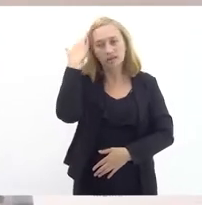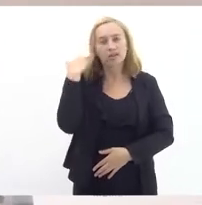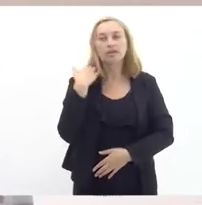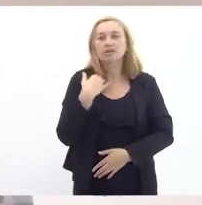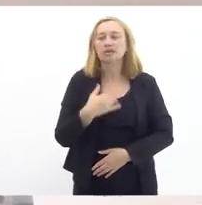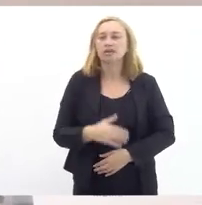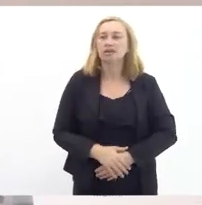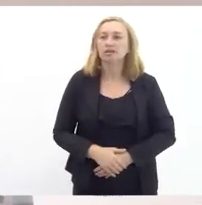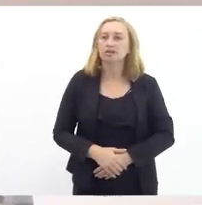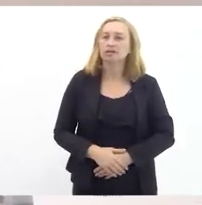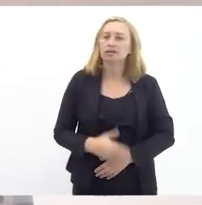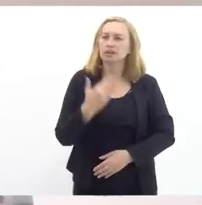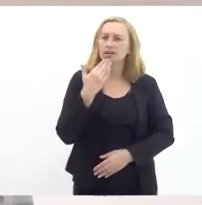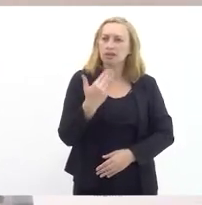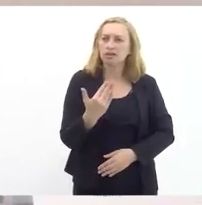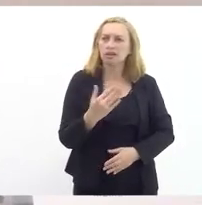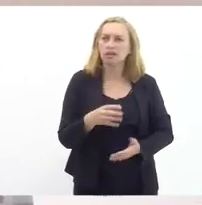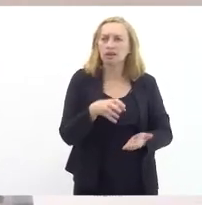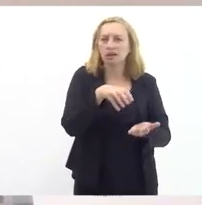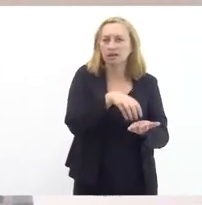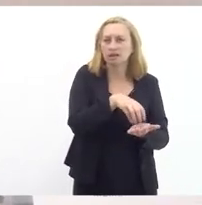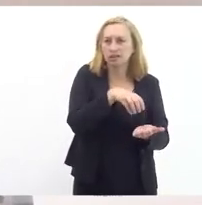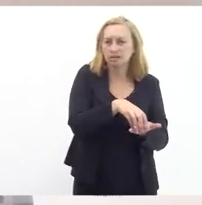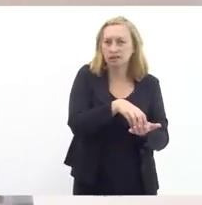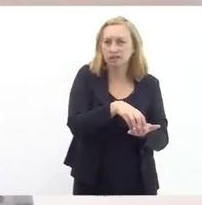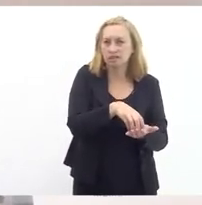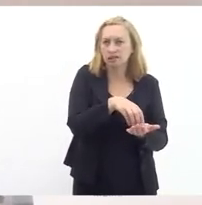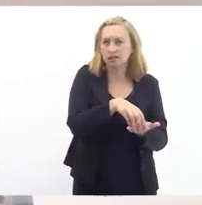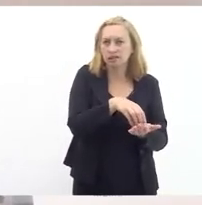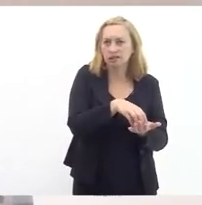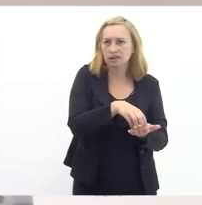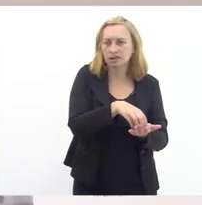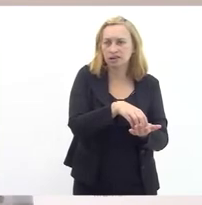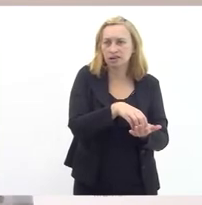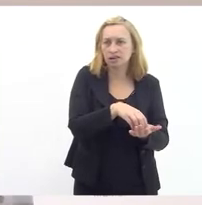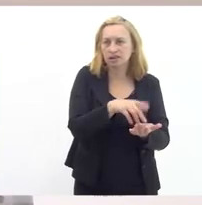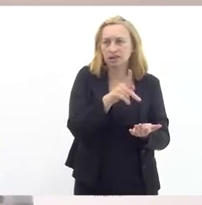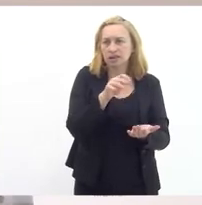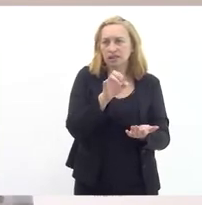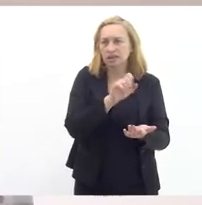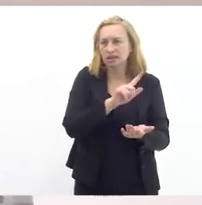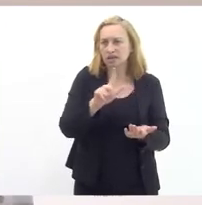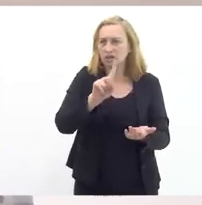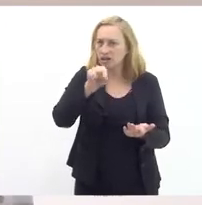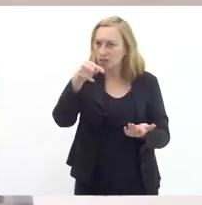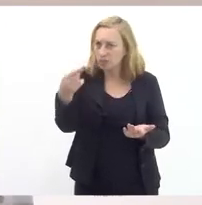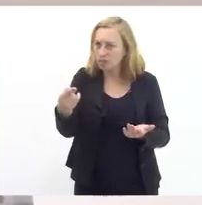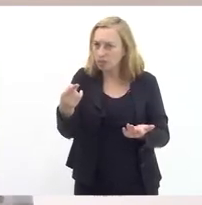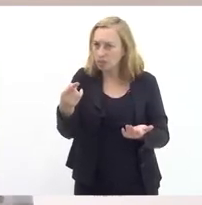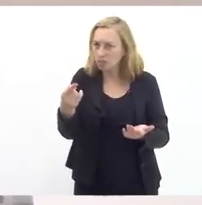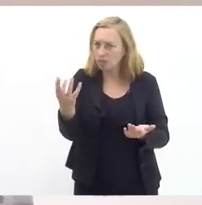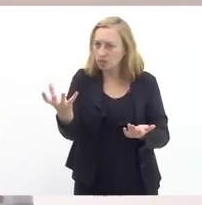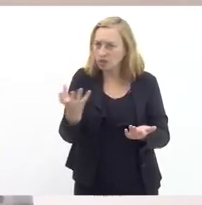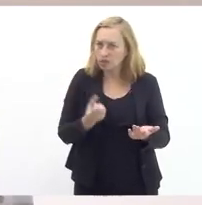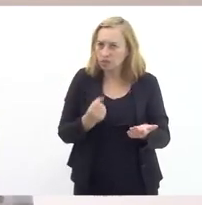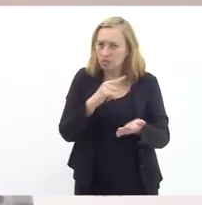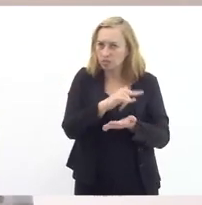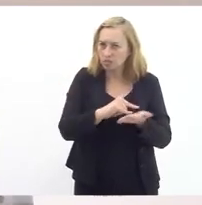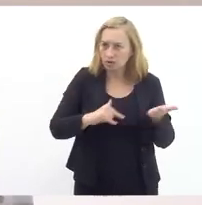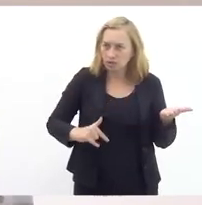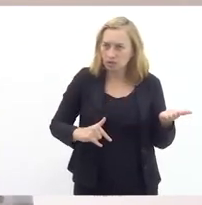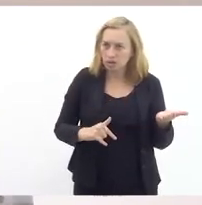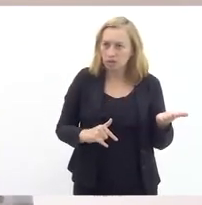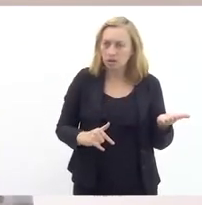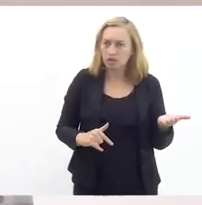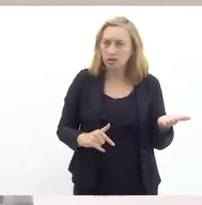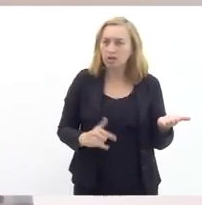oficiasse a central e, posteriormente, depois da gente receber o documento, oficiasse